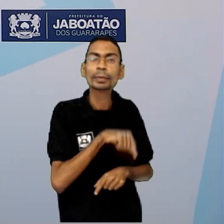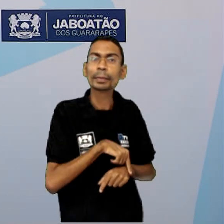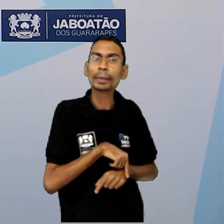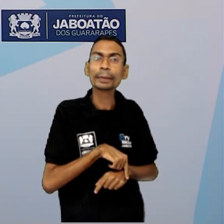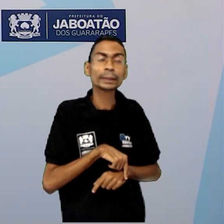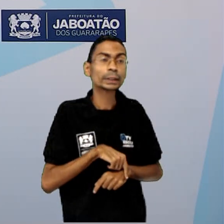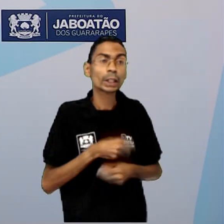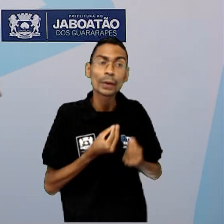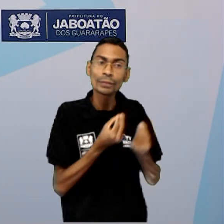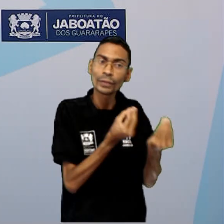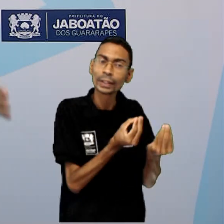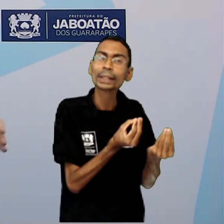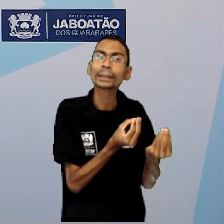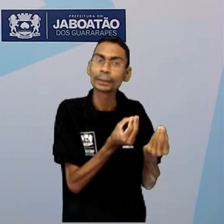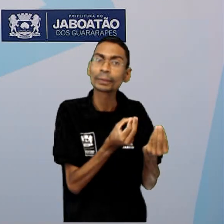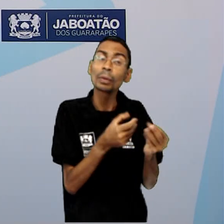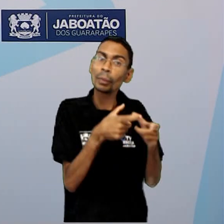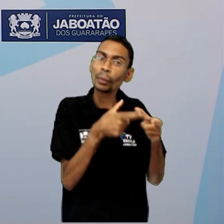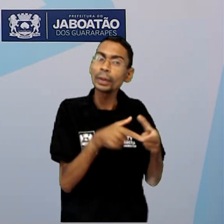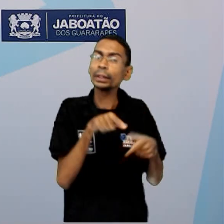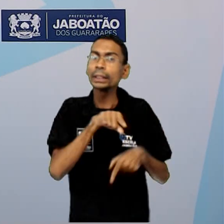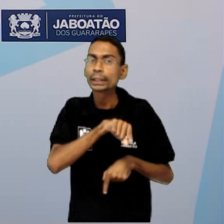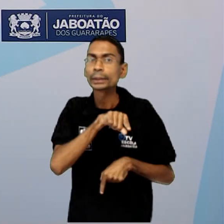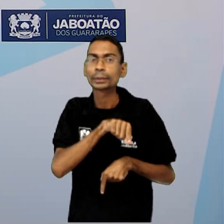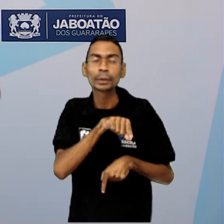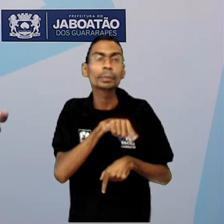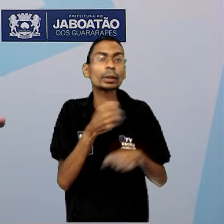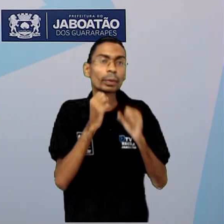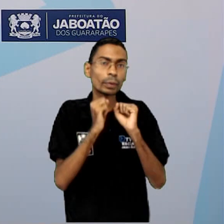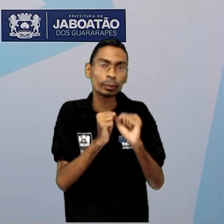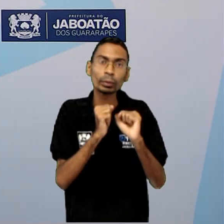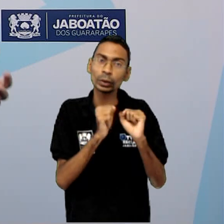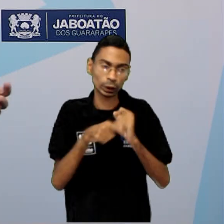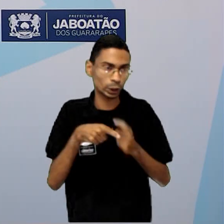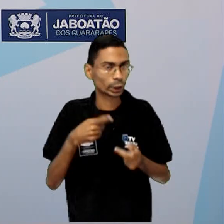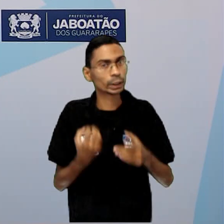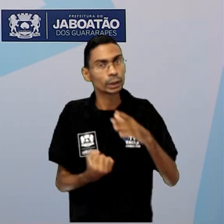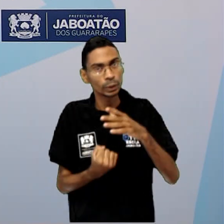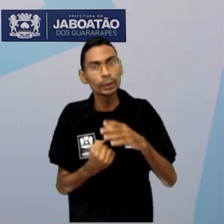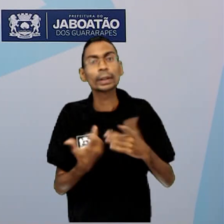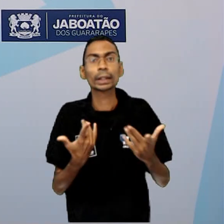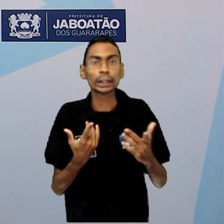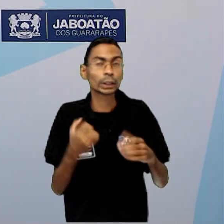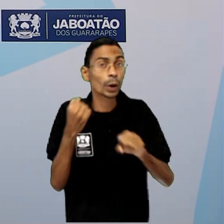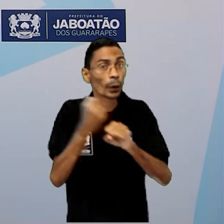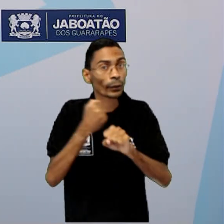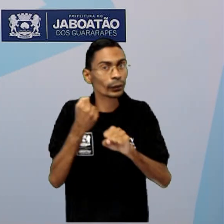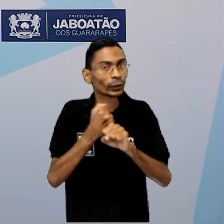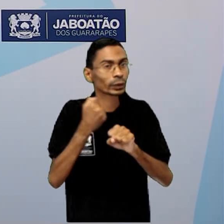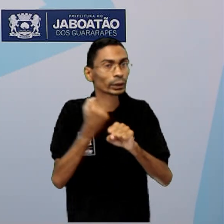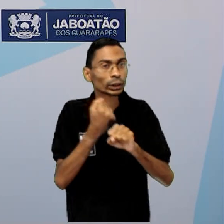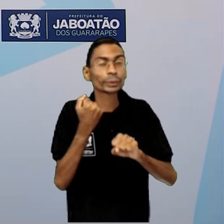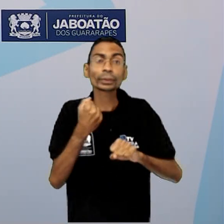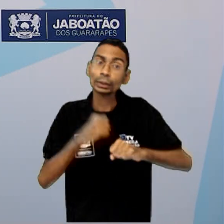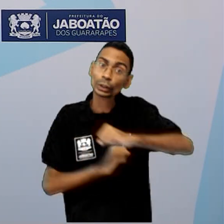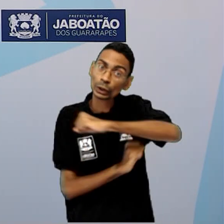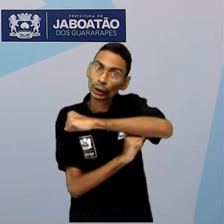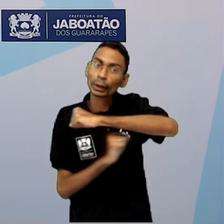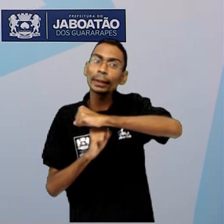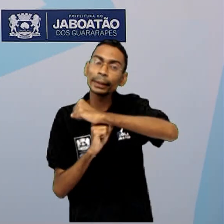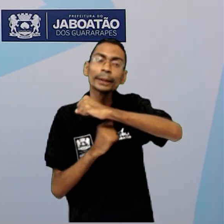lhe dar uma faixa de terra, né, para que você possa lá construir o seu engenho. Esse camarada, ele era chamado